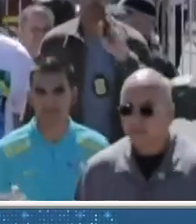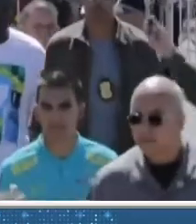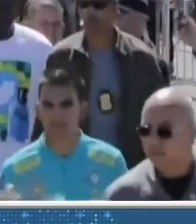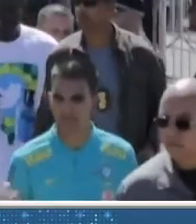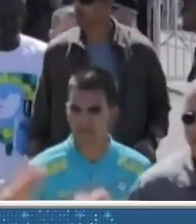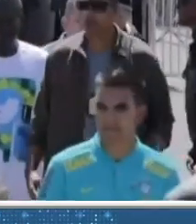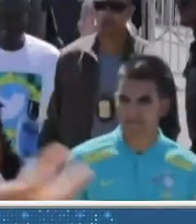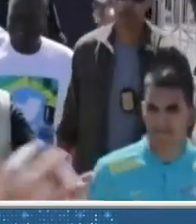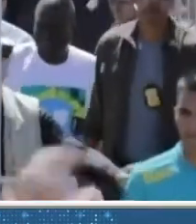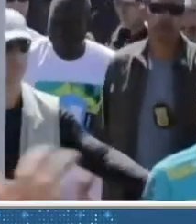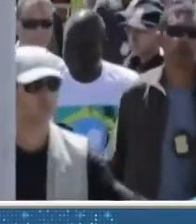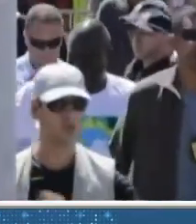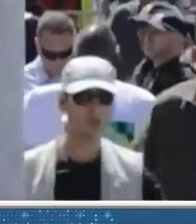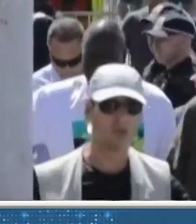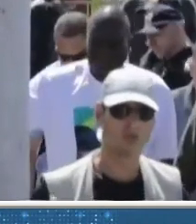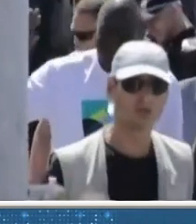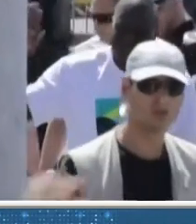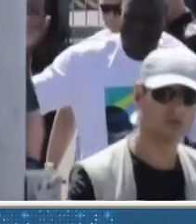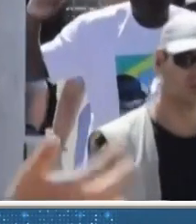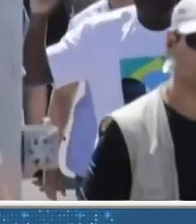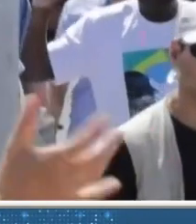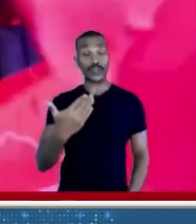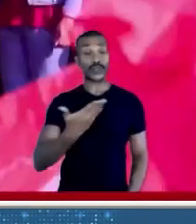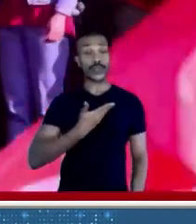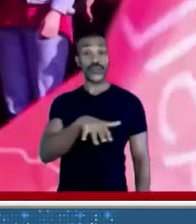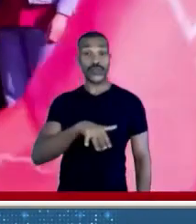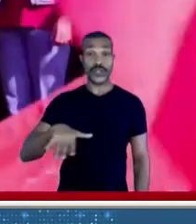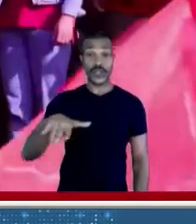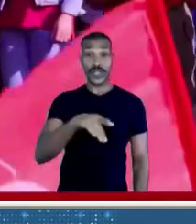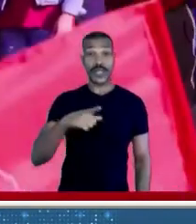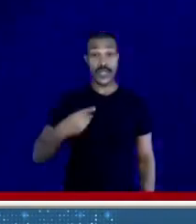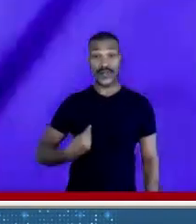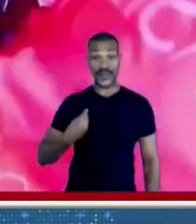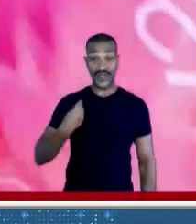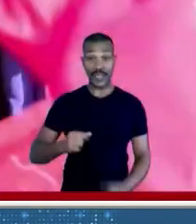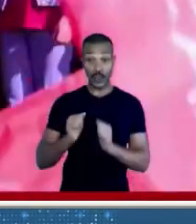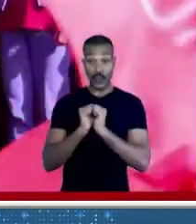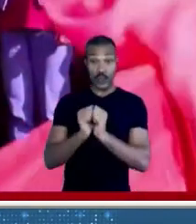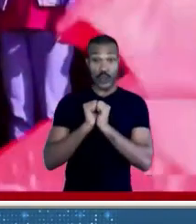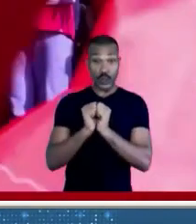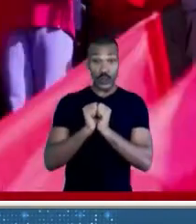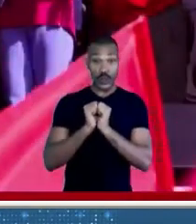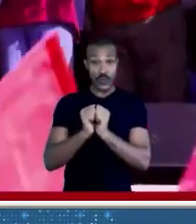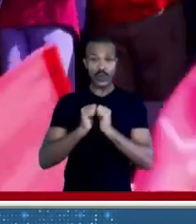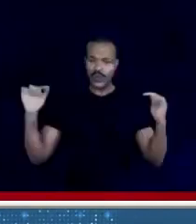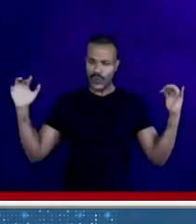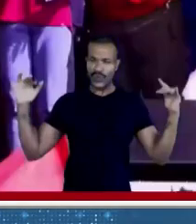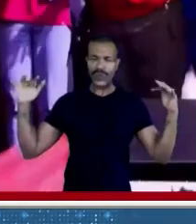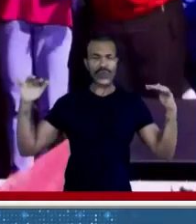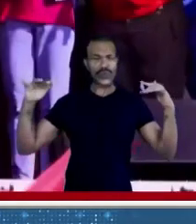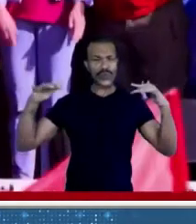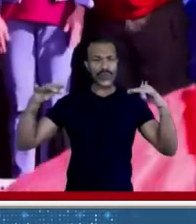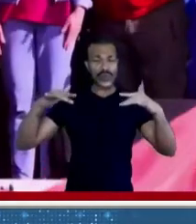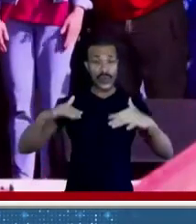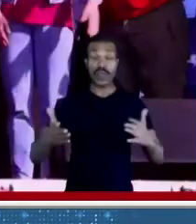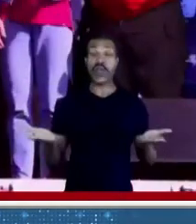seus possíveis planos de governo e haverá necessidade de aumentar um debate em nível nacional